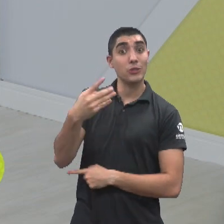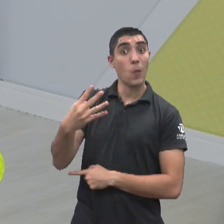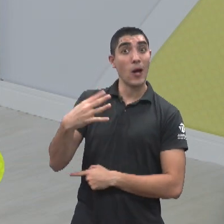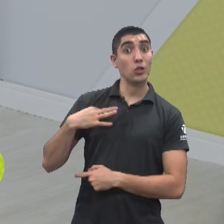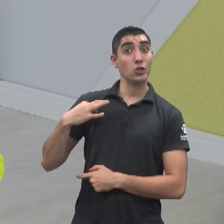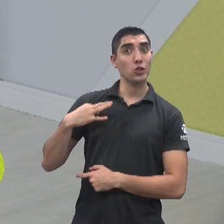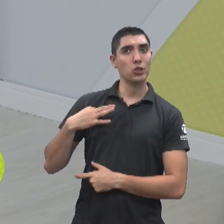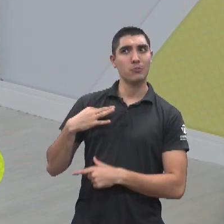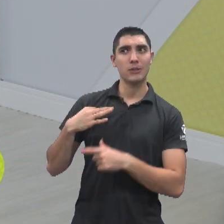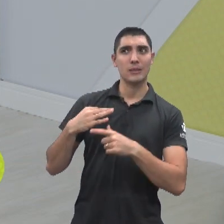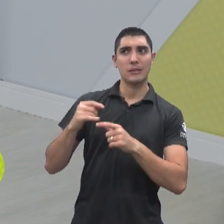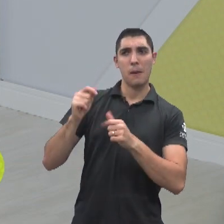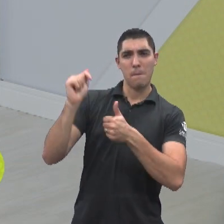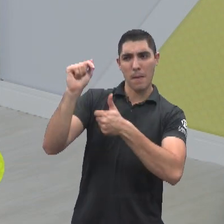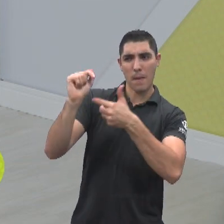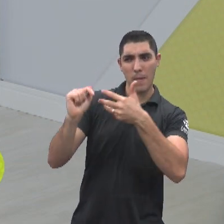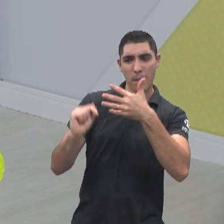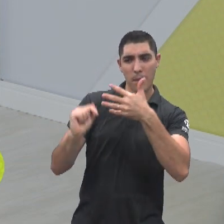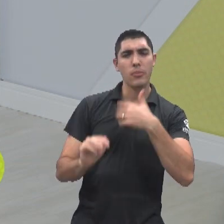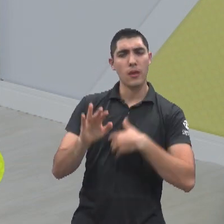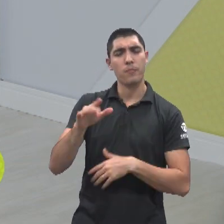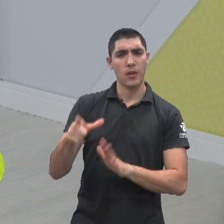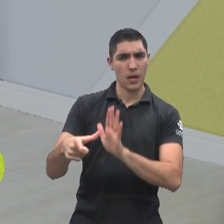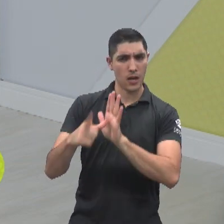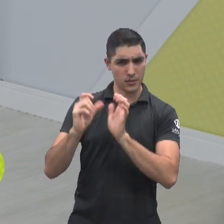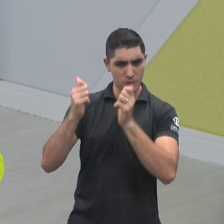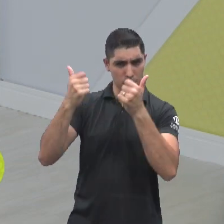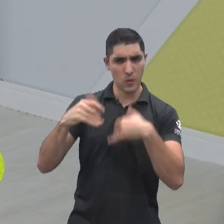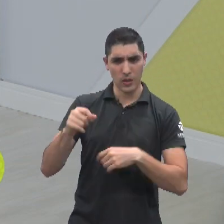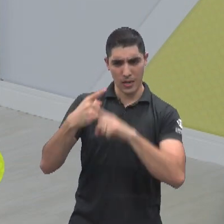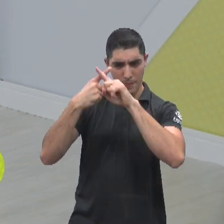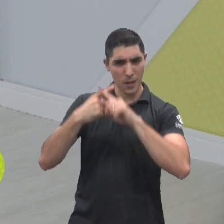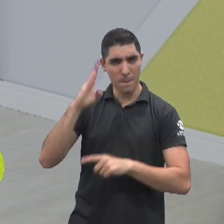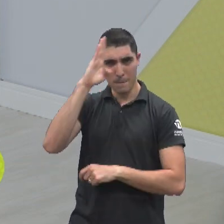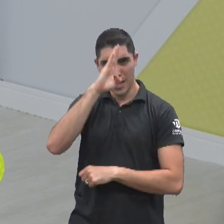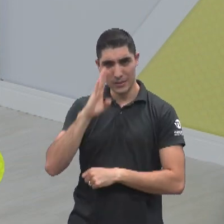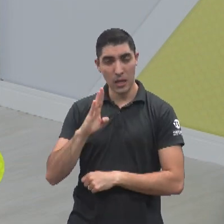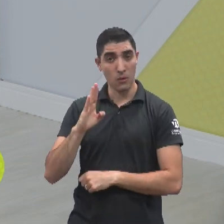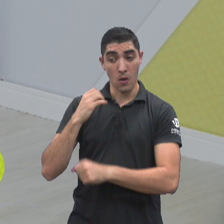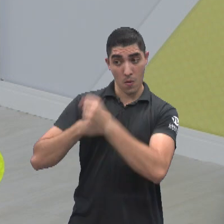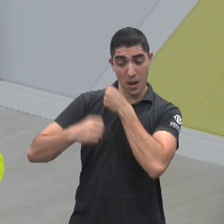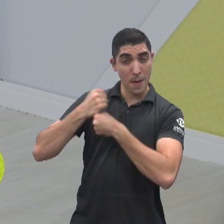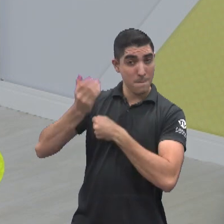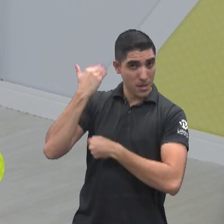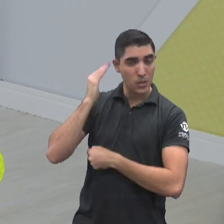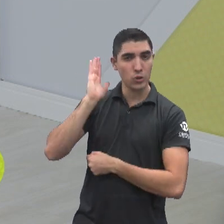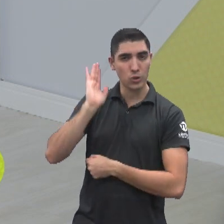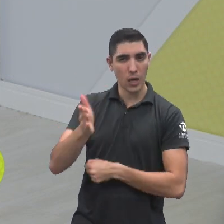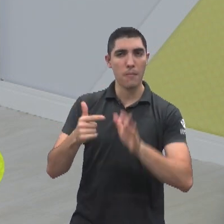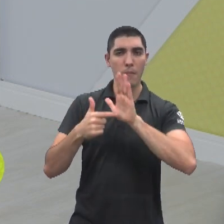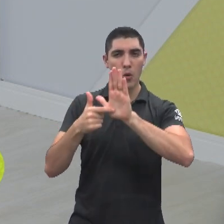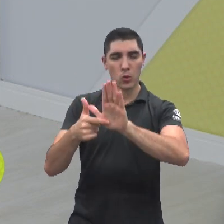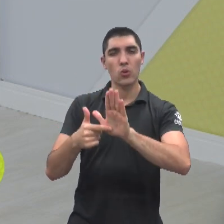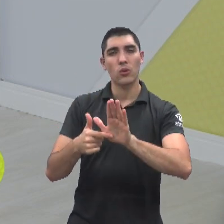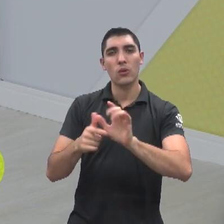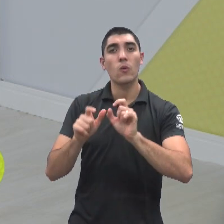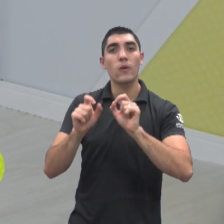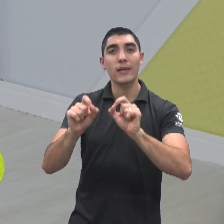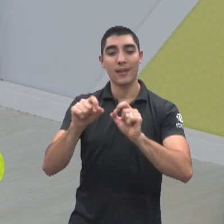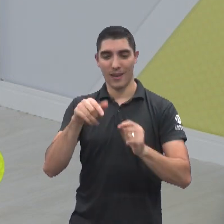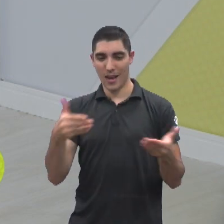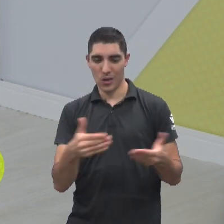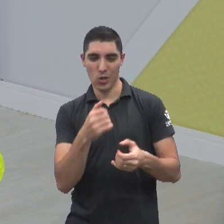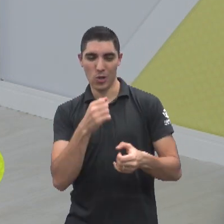um parênteses aqui, né? A gente estava conversando sobre a Liga Nacional e a gente falou muito ano passado sobre a Liga Nacional, que em